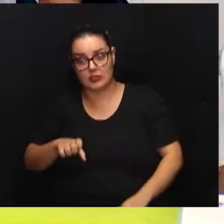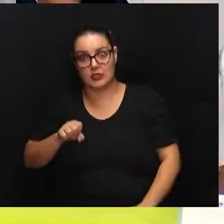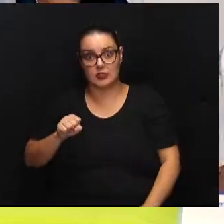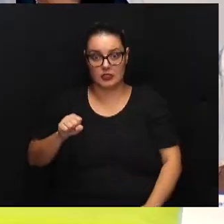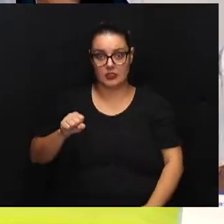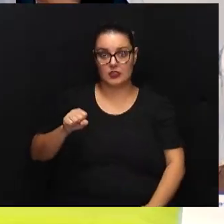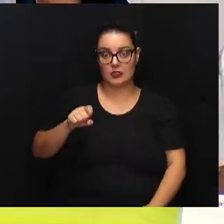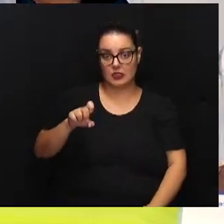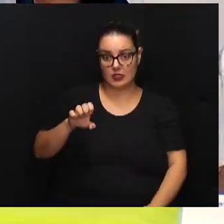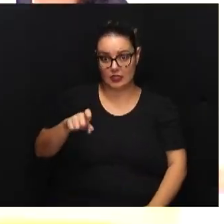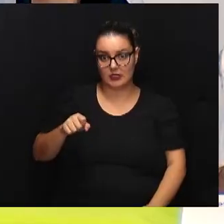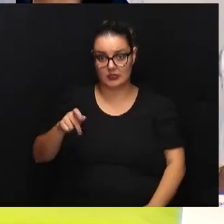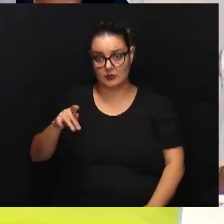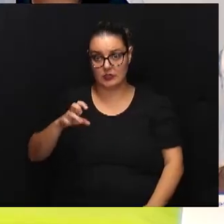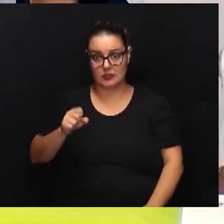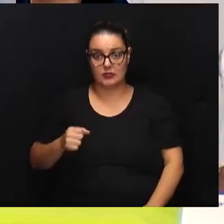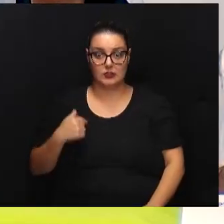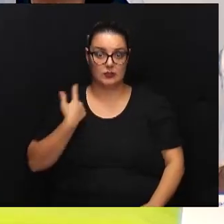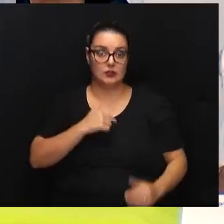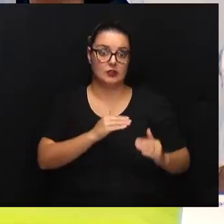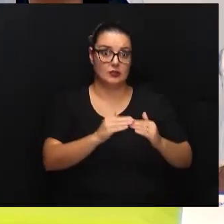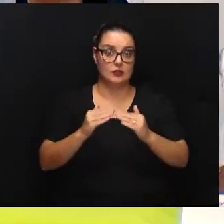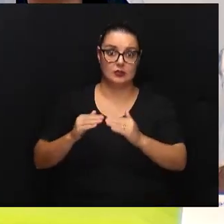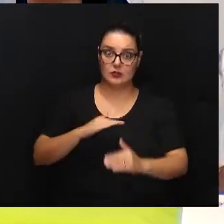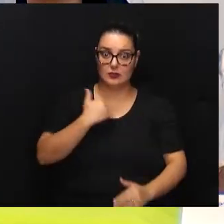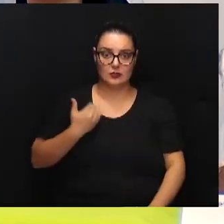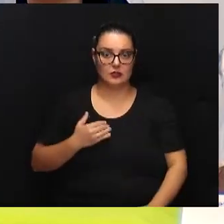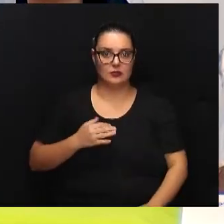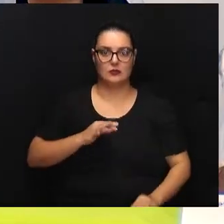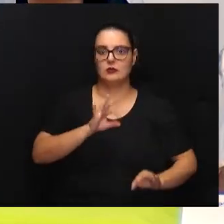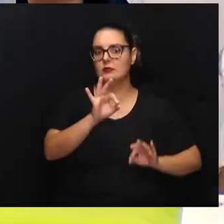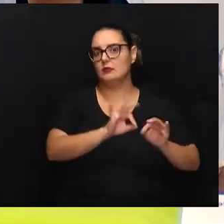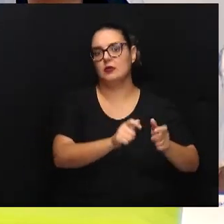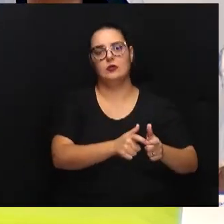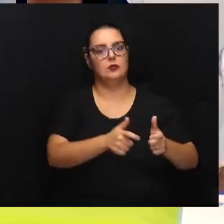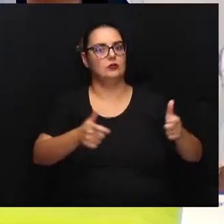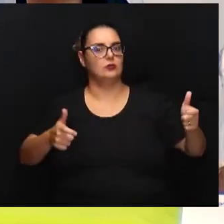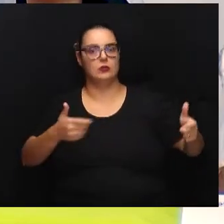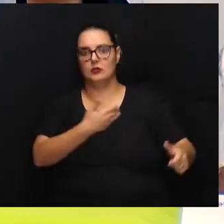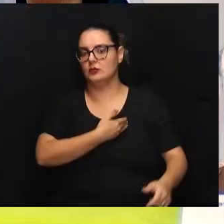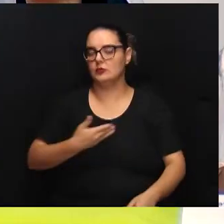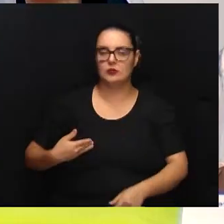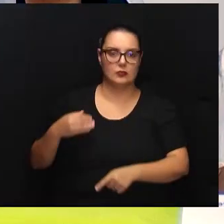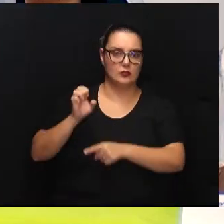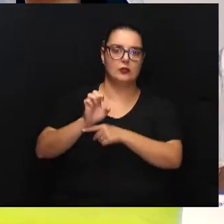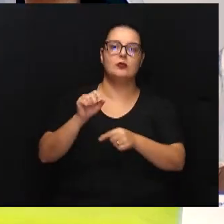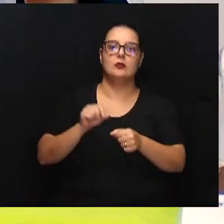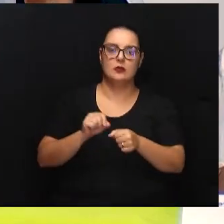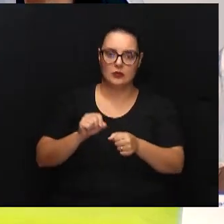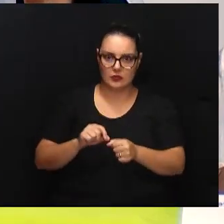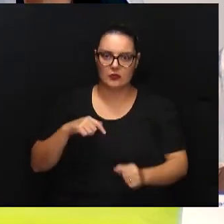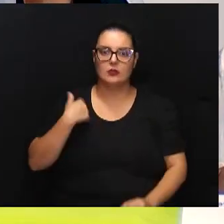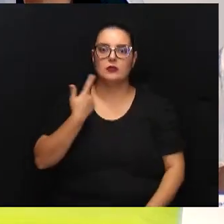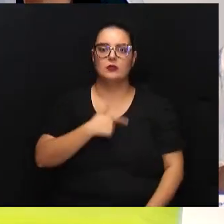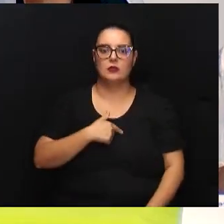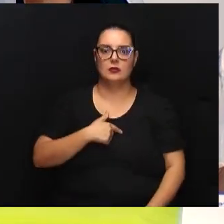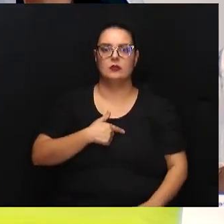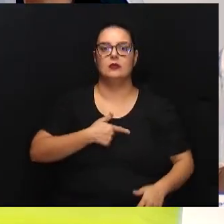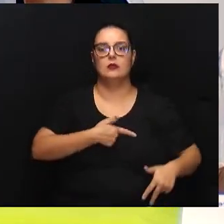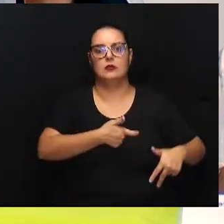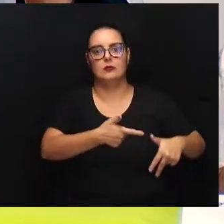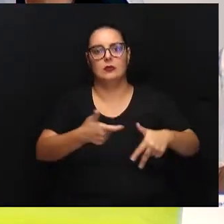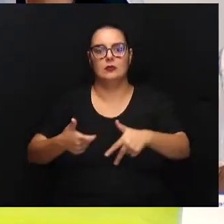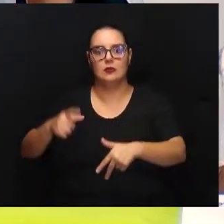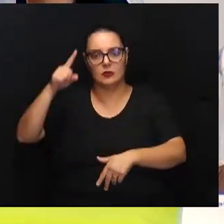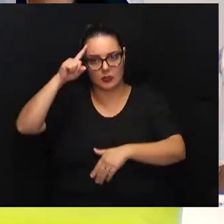tem um plano gigantesco do governo do estado fazendo com que nós sejamos assassinadas todos os dias. Quando a